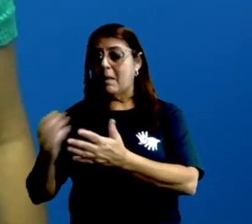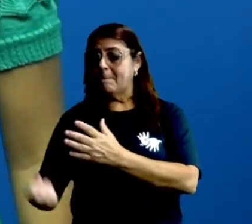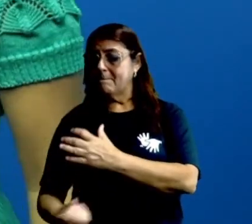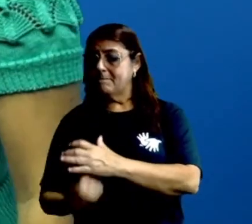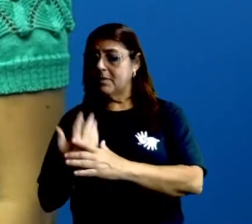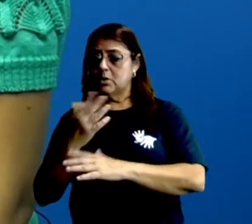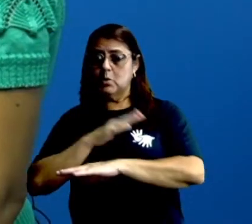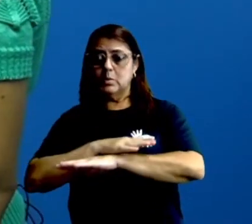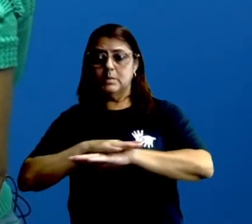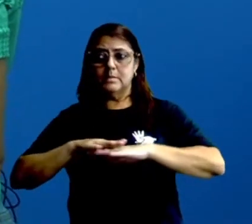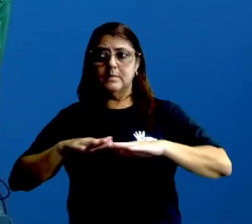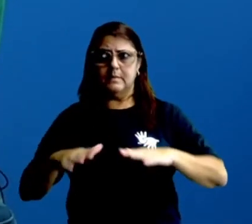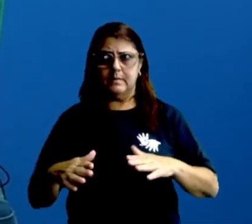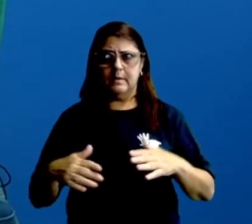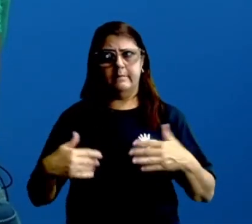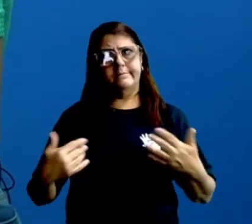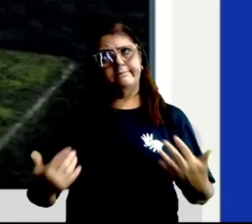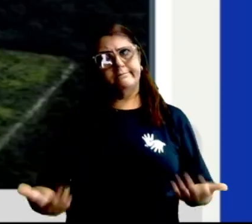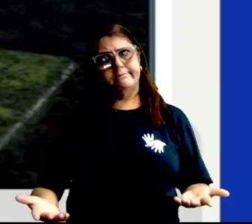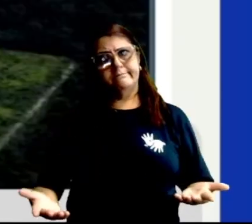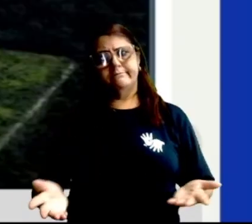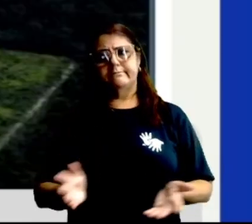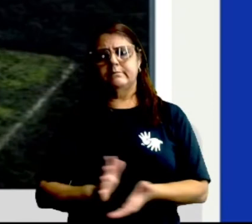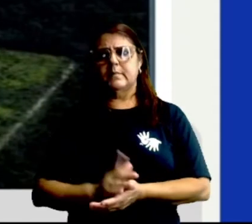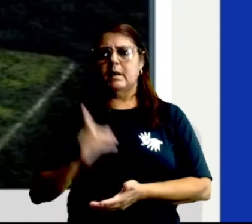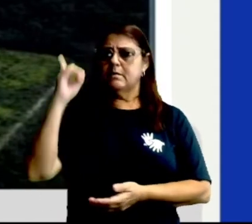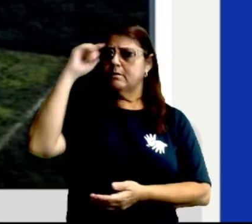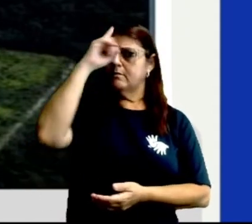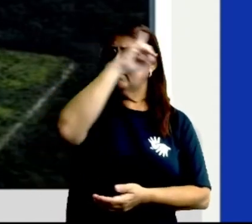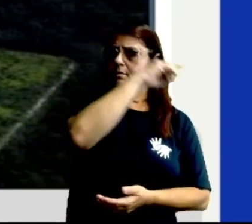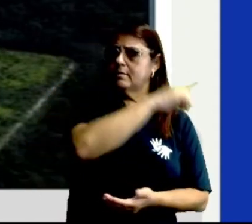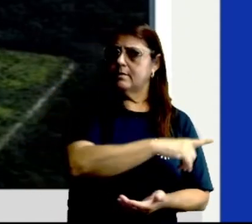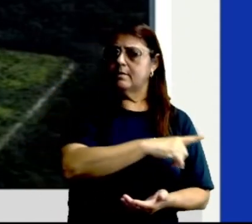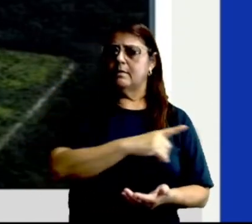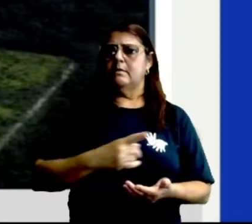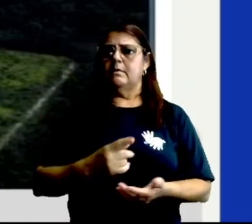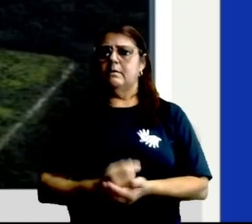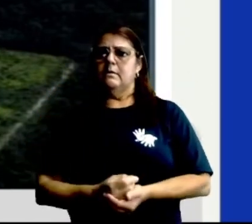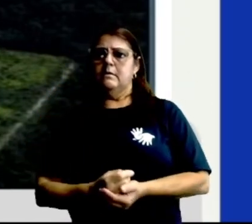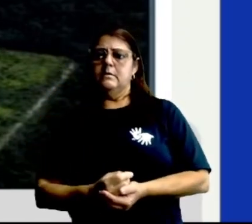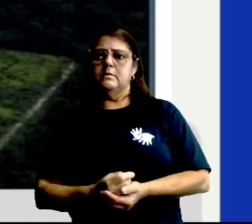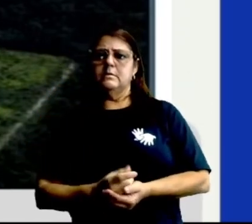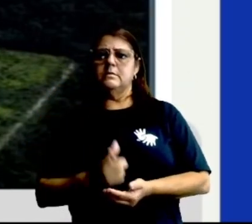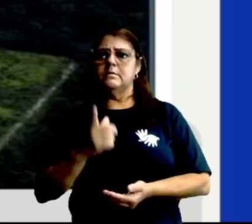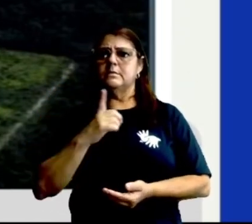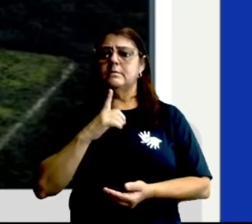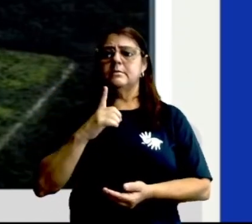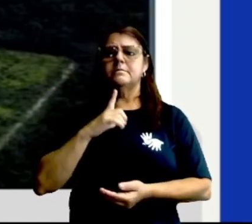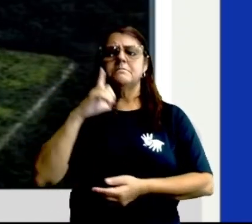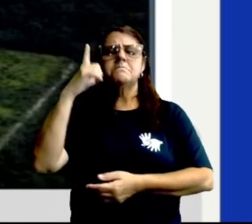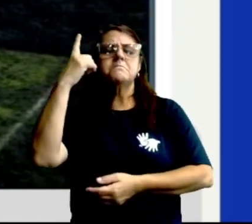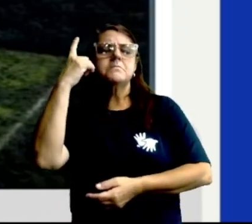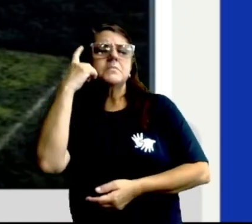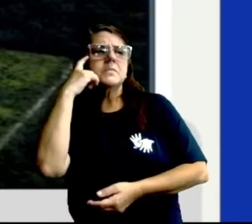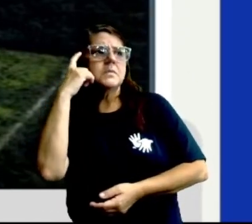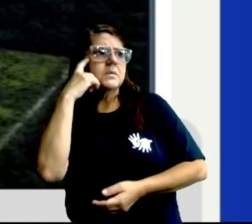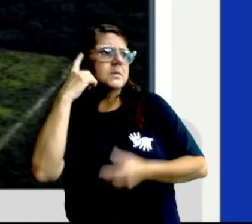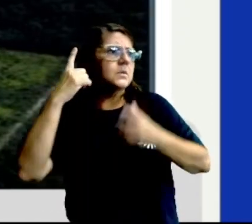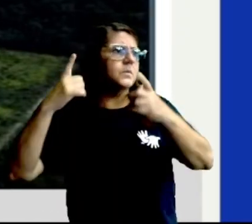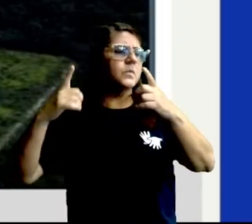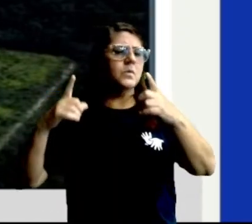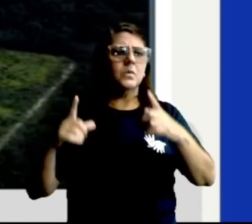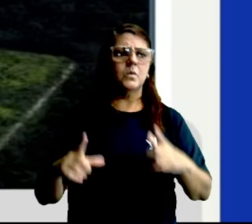e nós vemos aí né a dificuldade que se tem nessa visão de pensar um